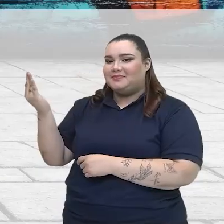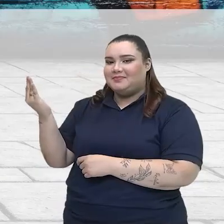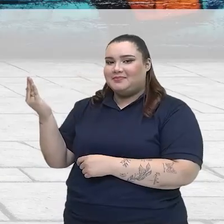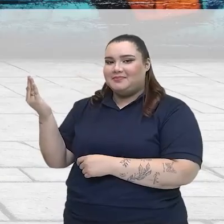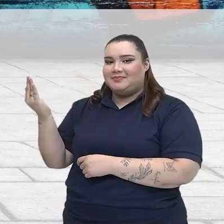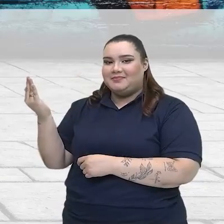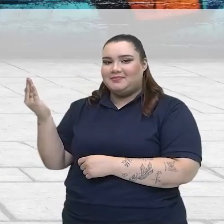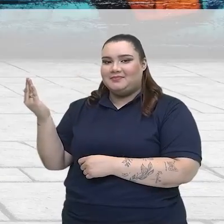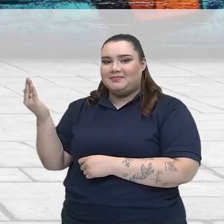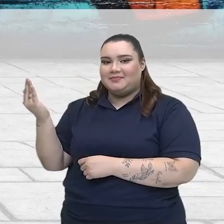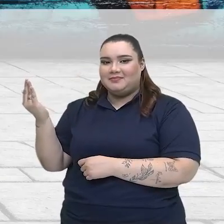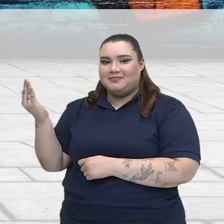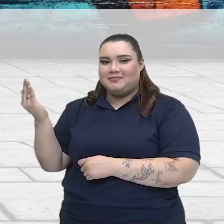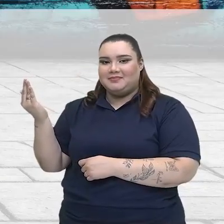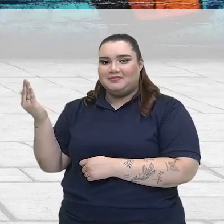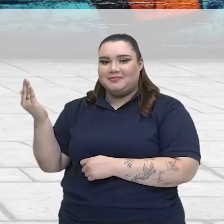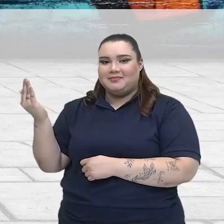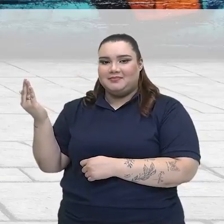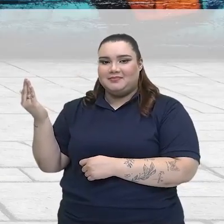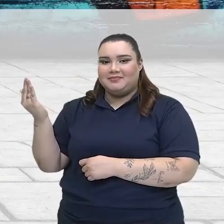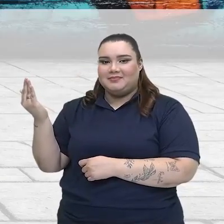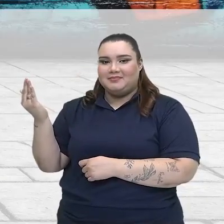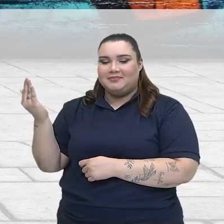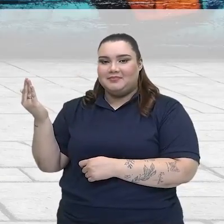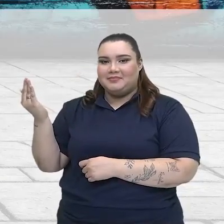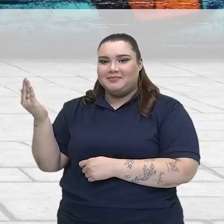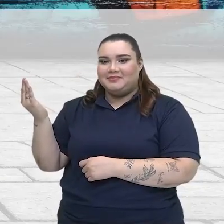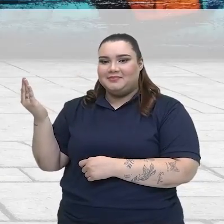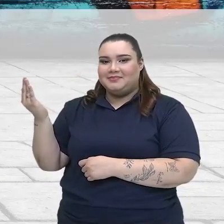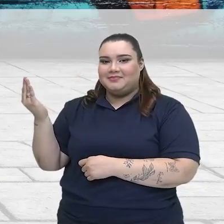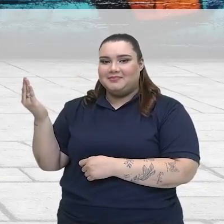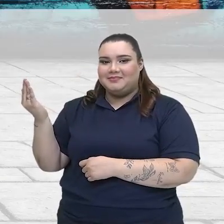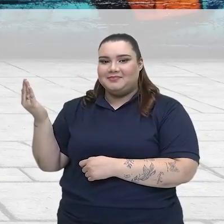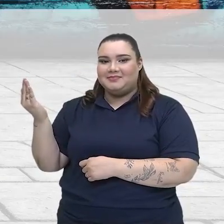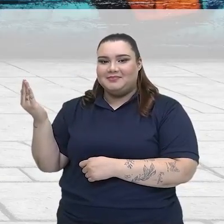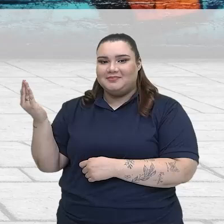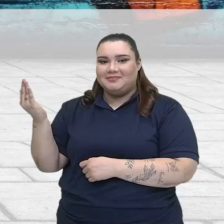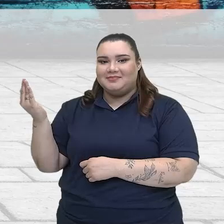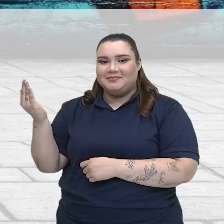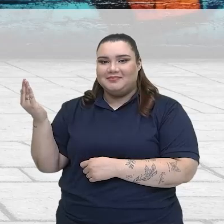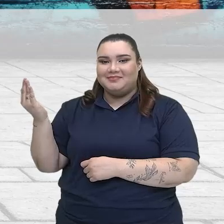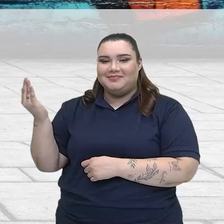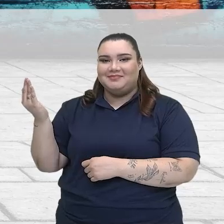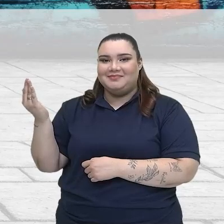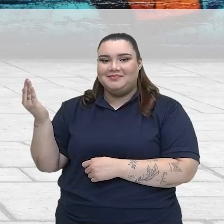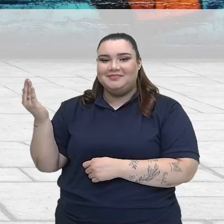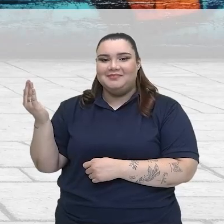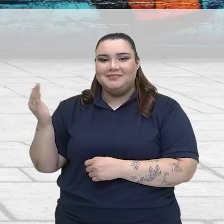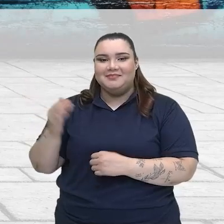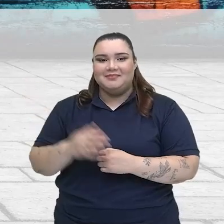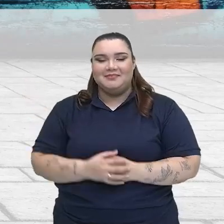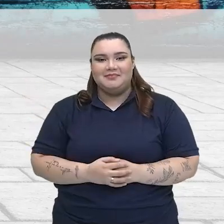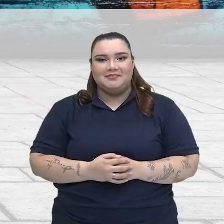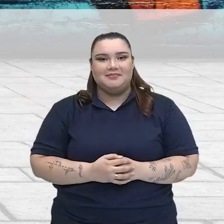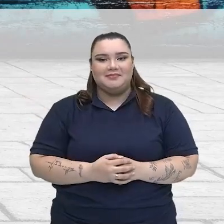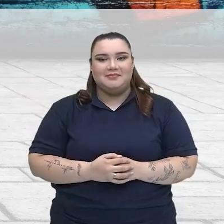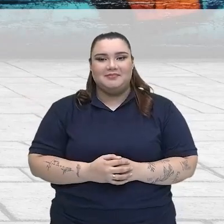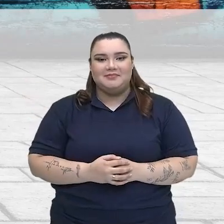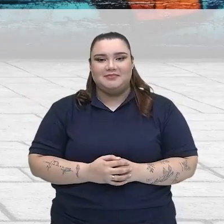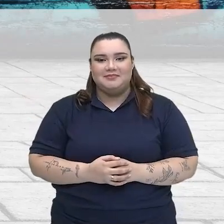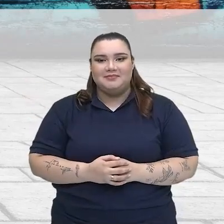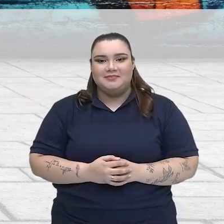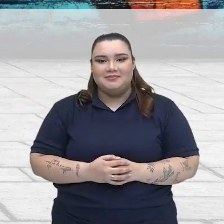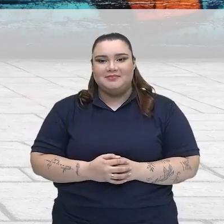direção. E 7, 8. Apontei. Mais uma vez.